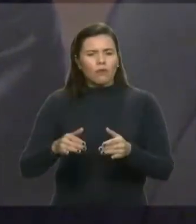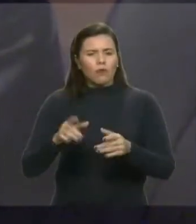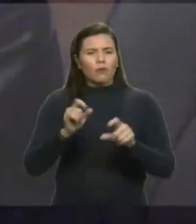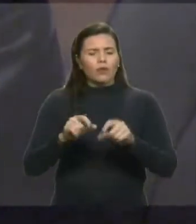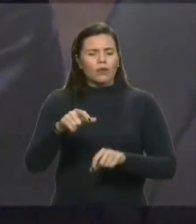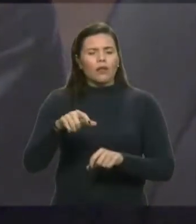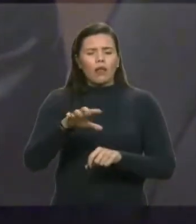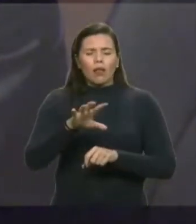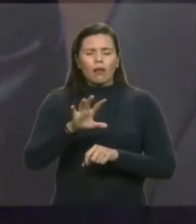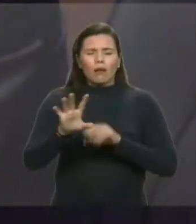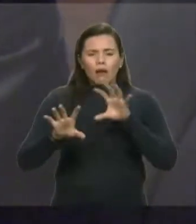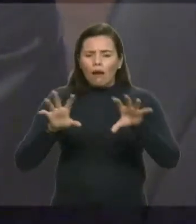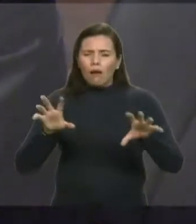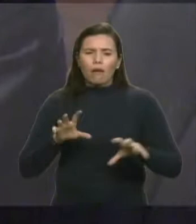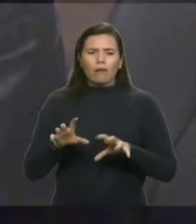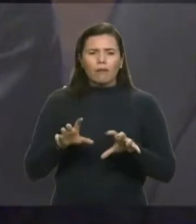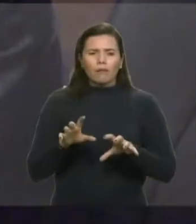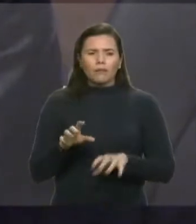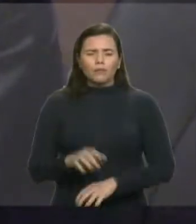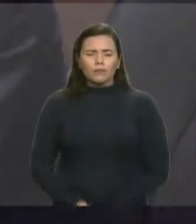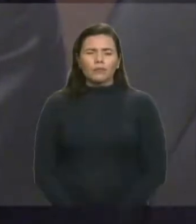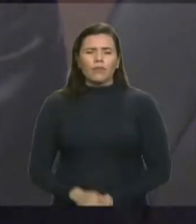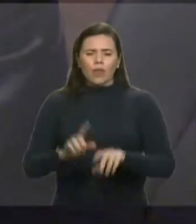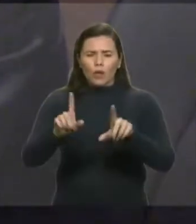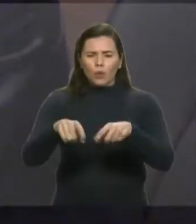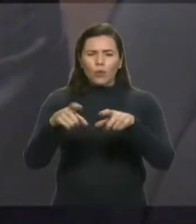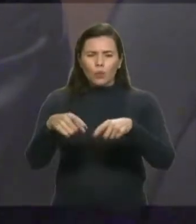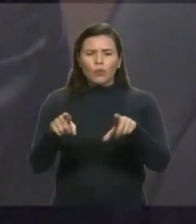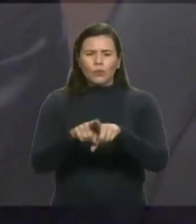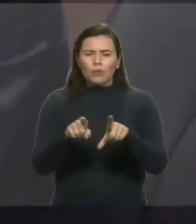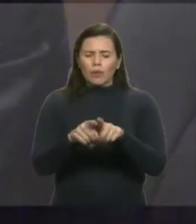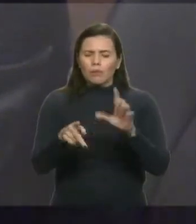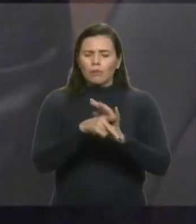quilombolas, que envolve tudo isso, das áreas indígenas que não